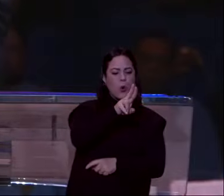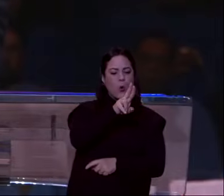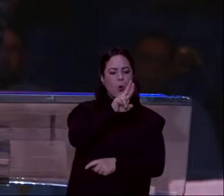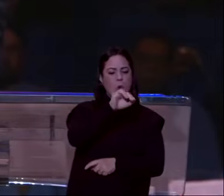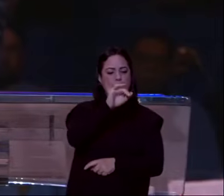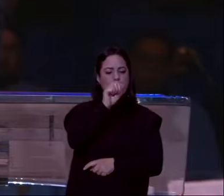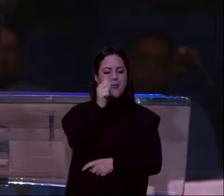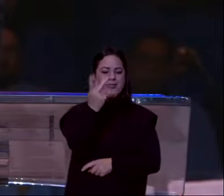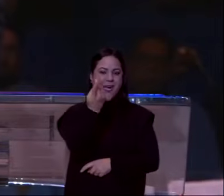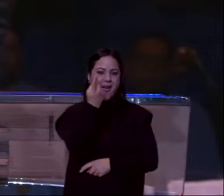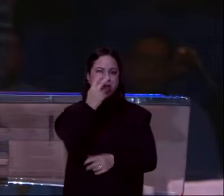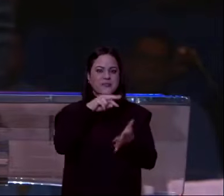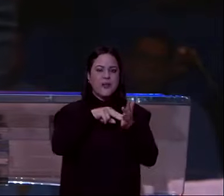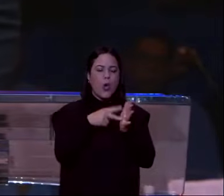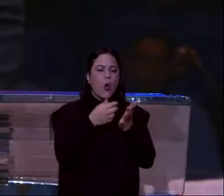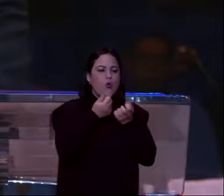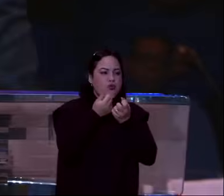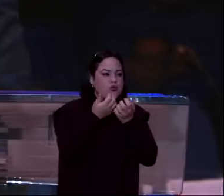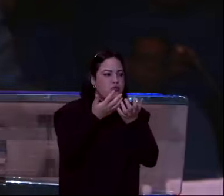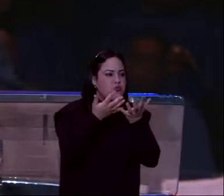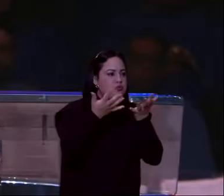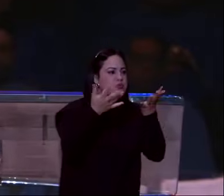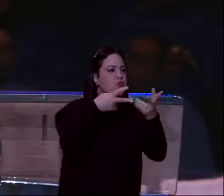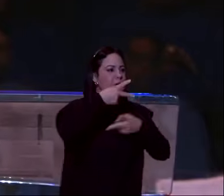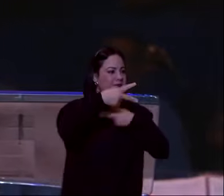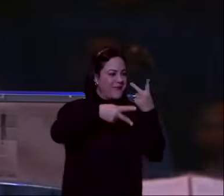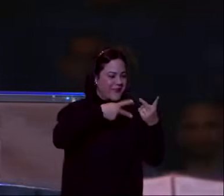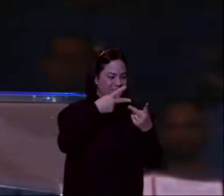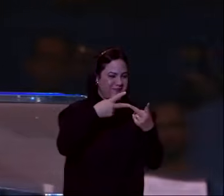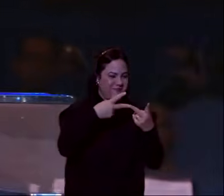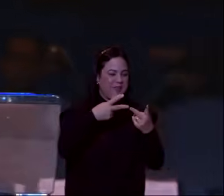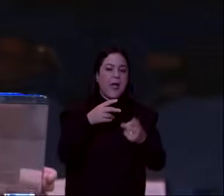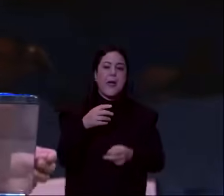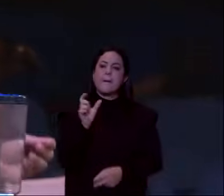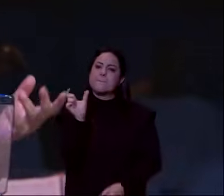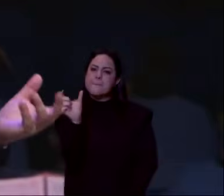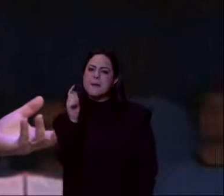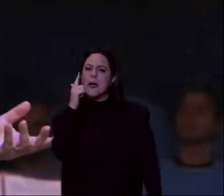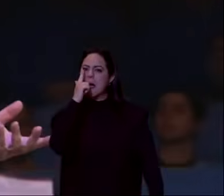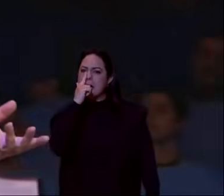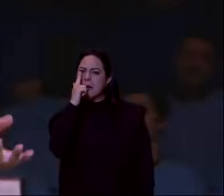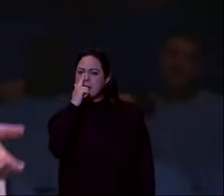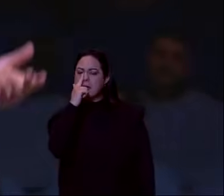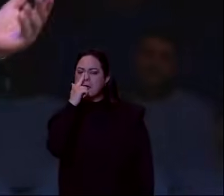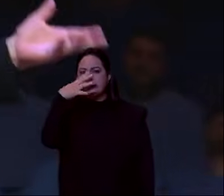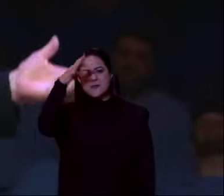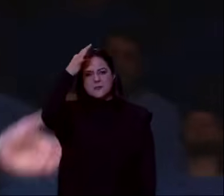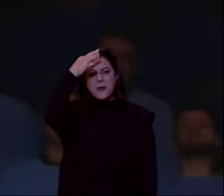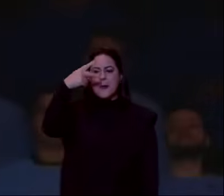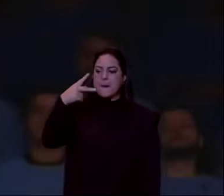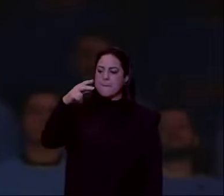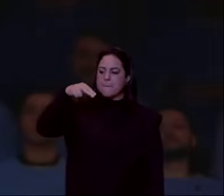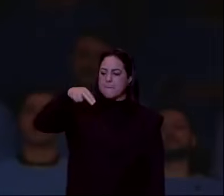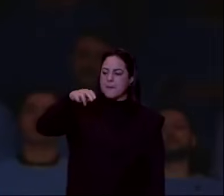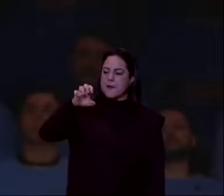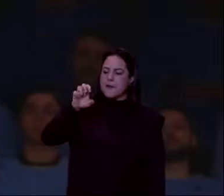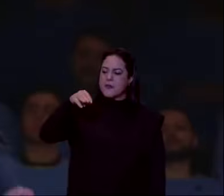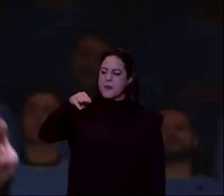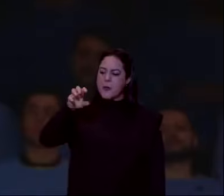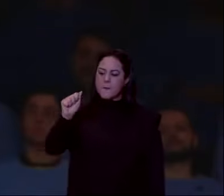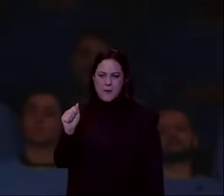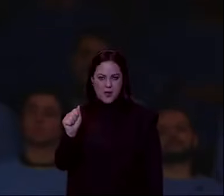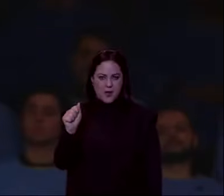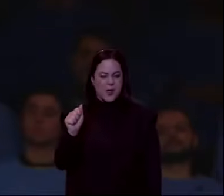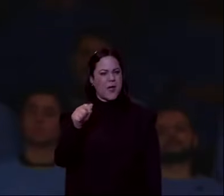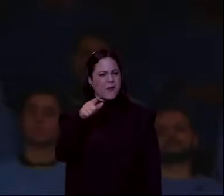dizer sopro, vento. E a palavra grega para espírito é pneuma. E aí